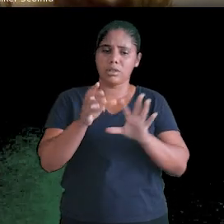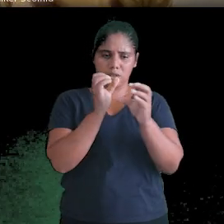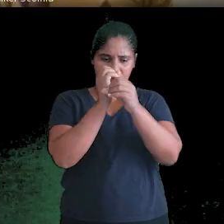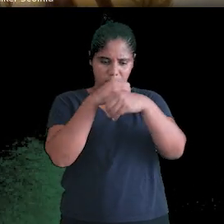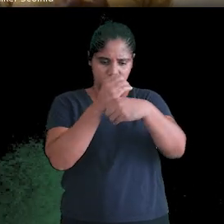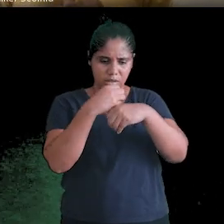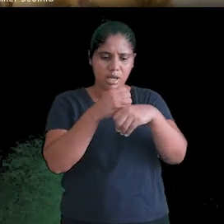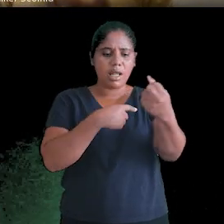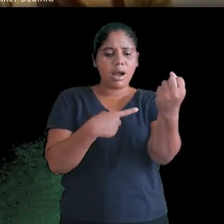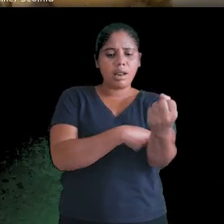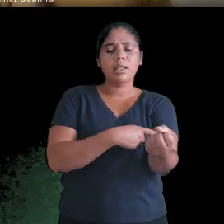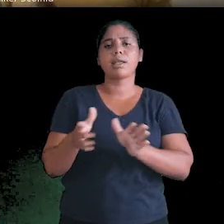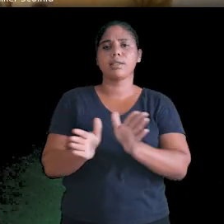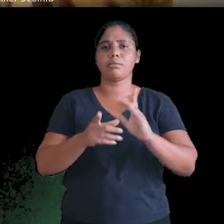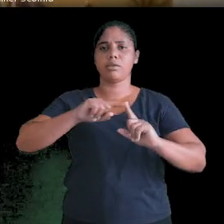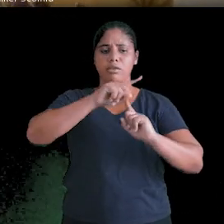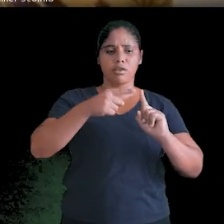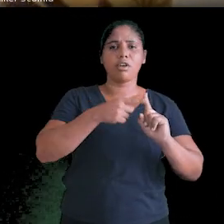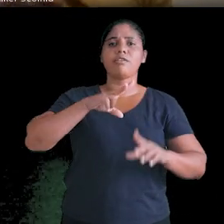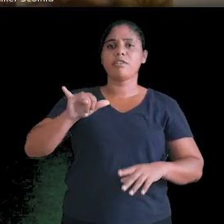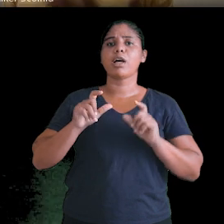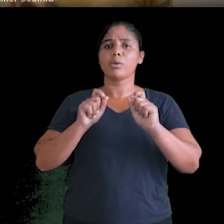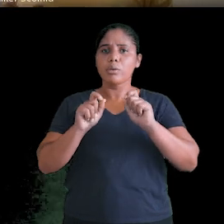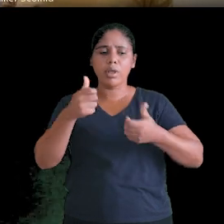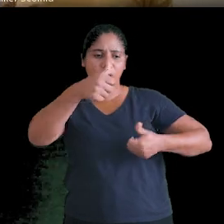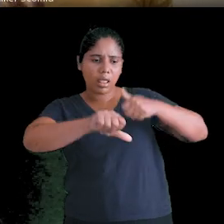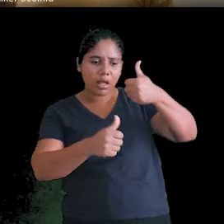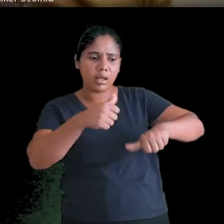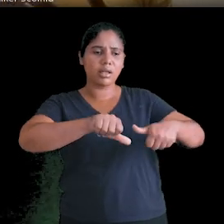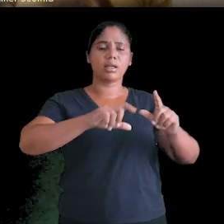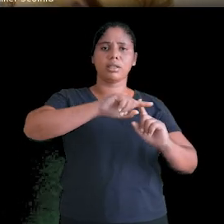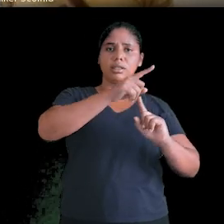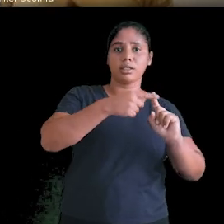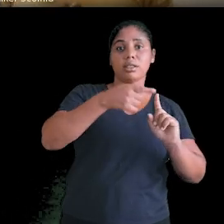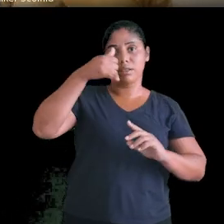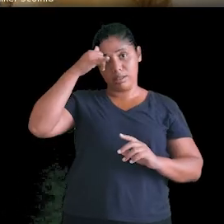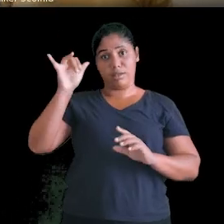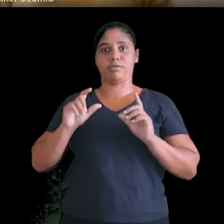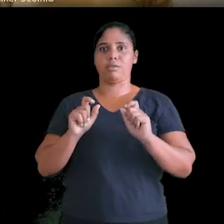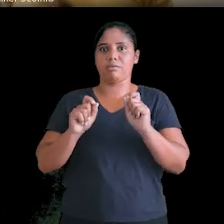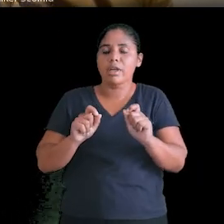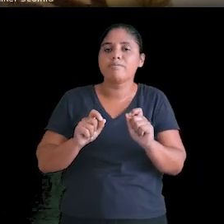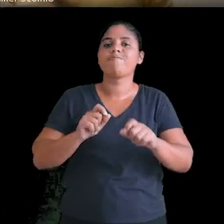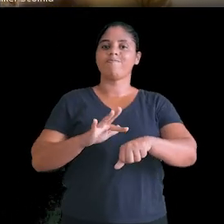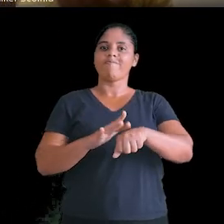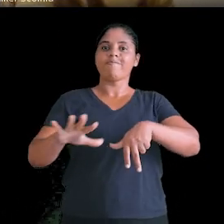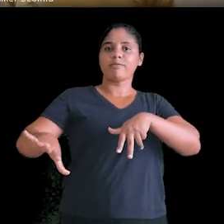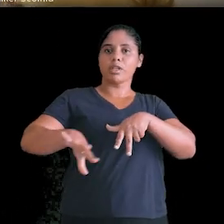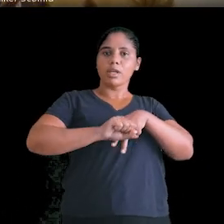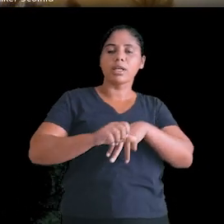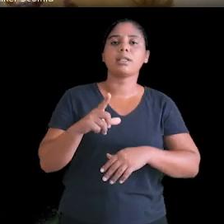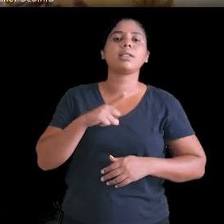durante o pré-natal, ele tem a função de monitorar a gestação e detectar possíveis complicações. Dentre elas, temos a questão do hemograma, que a gente vai